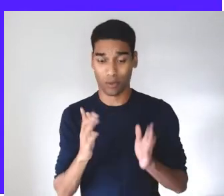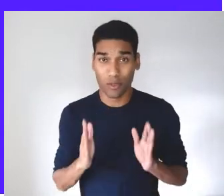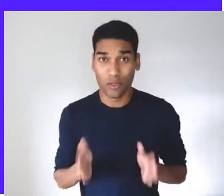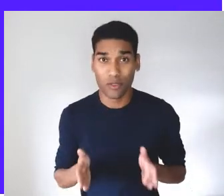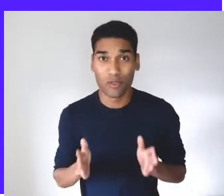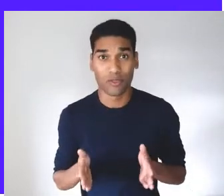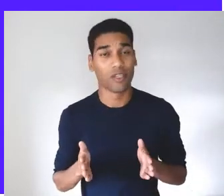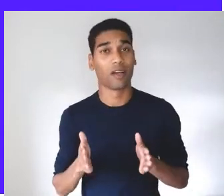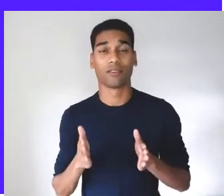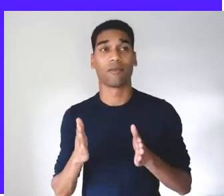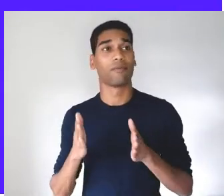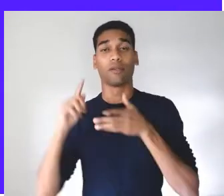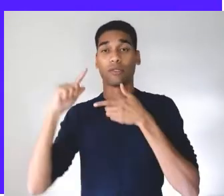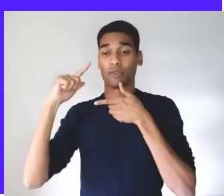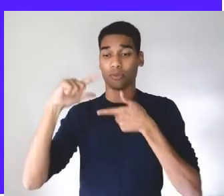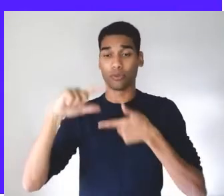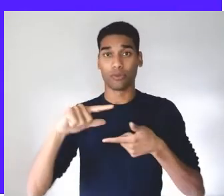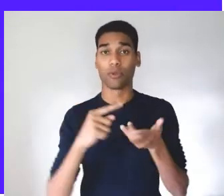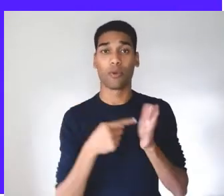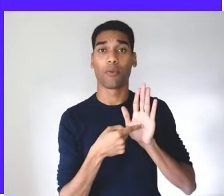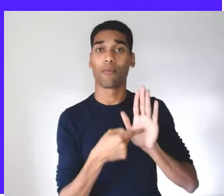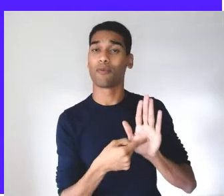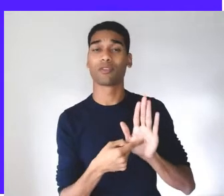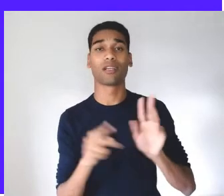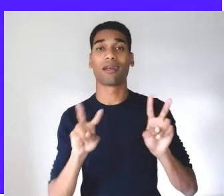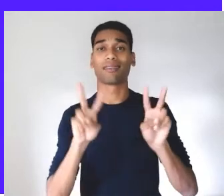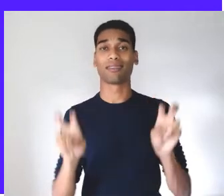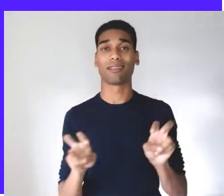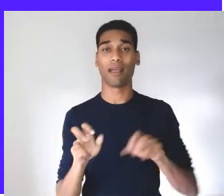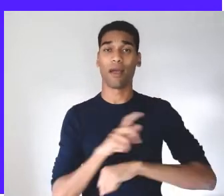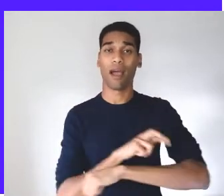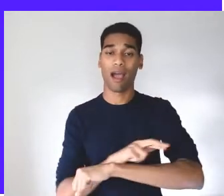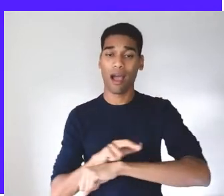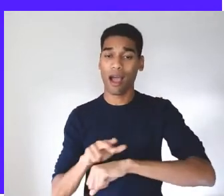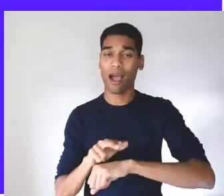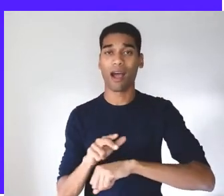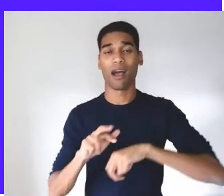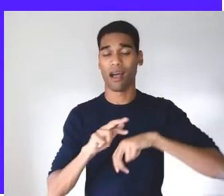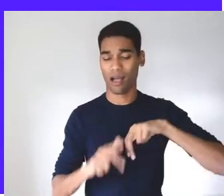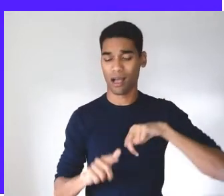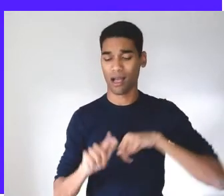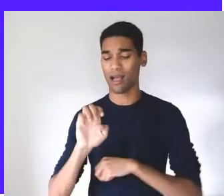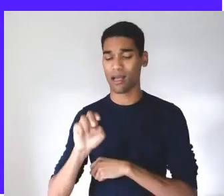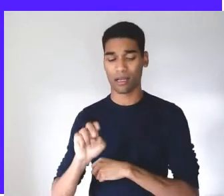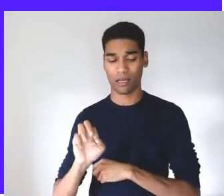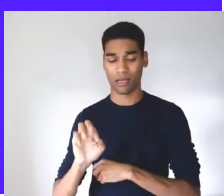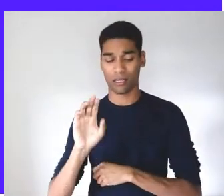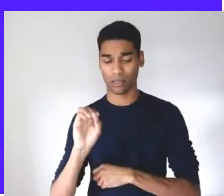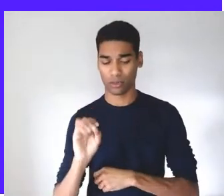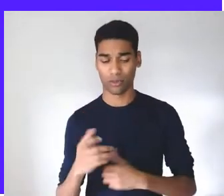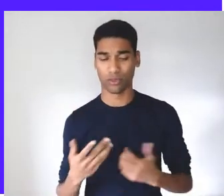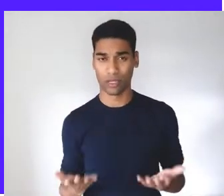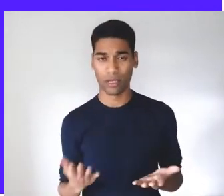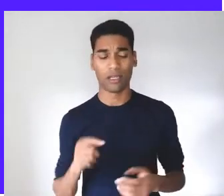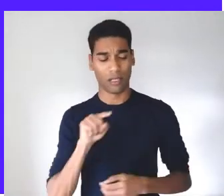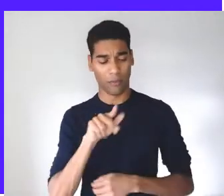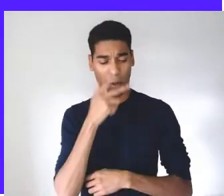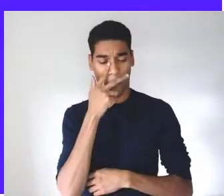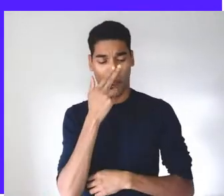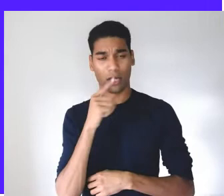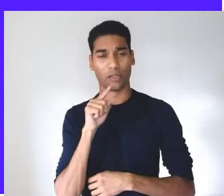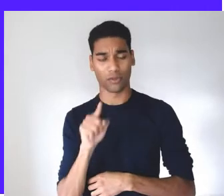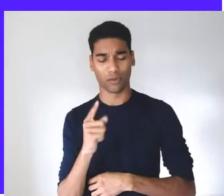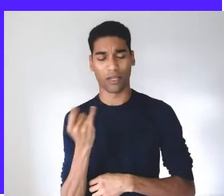sobre gênero e raça. Então, acho que isso é para os jornalistas e jornalistas que estão aqui acompanhando, acho que isso é um ponto, sabe? A gente pode e deve tentar